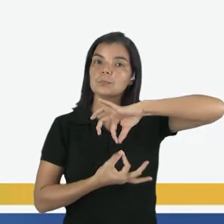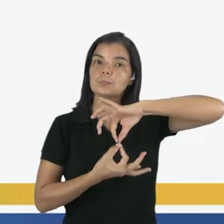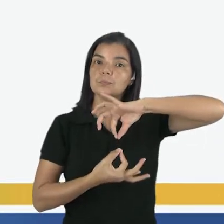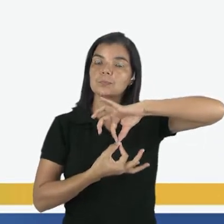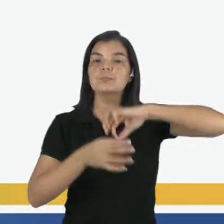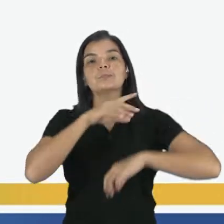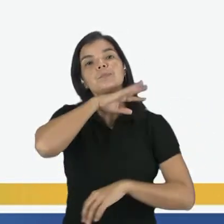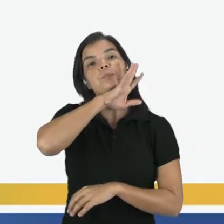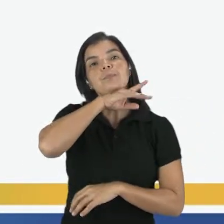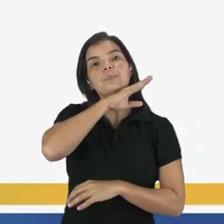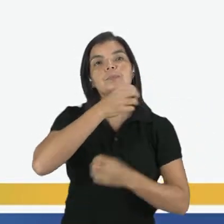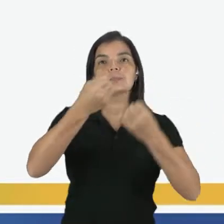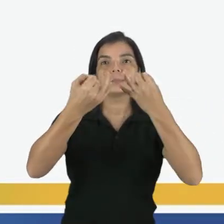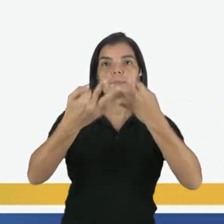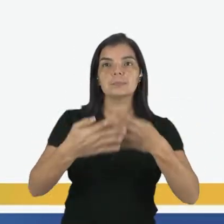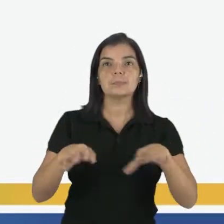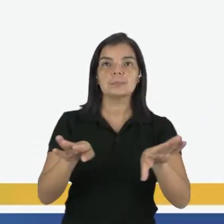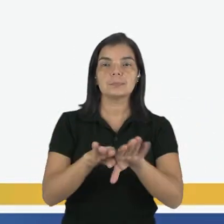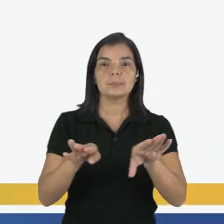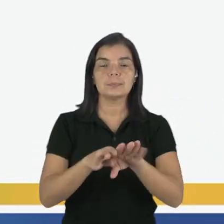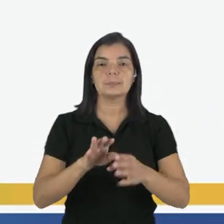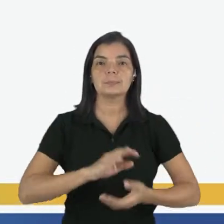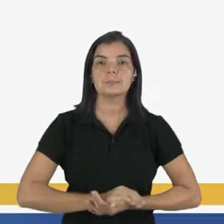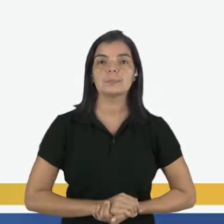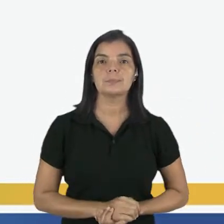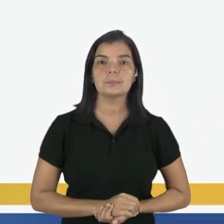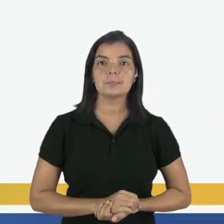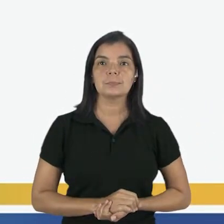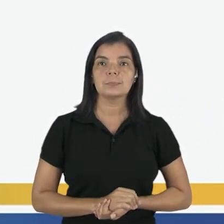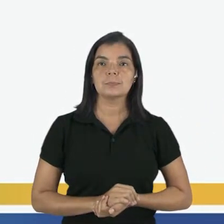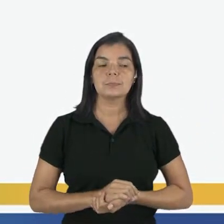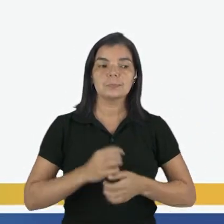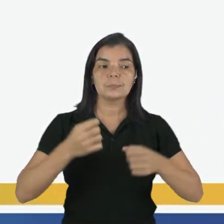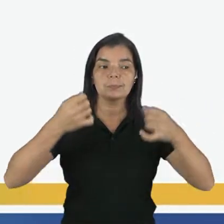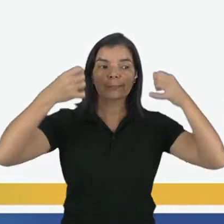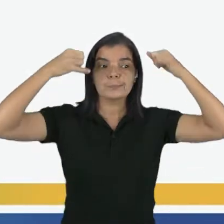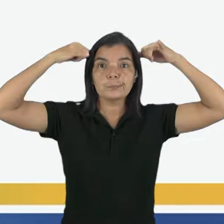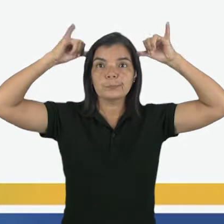que nós falamos. Áries, Touro,